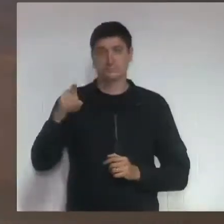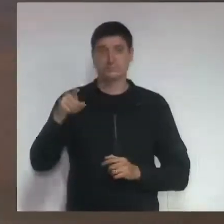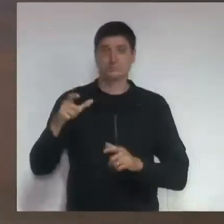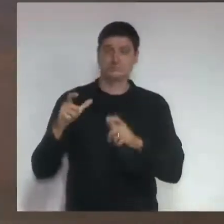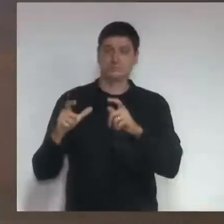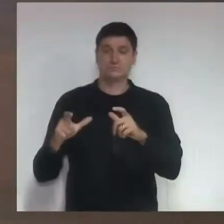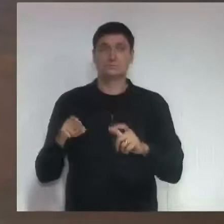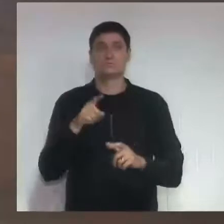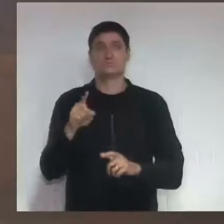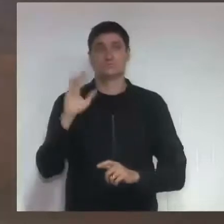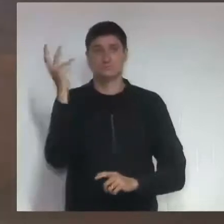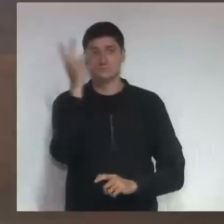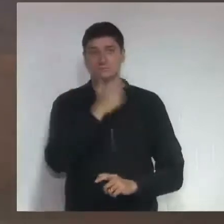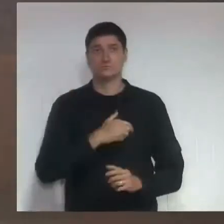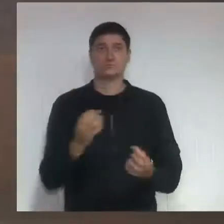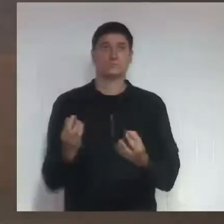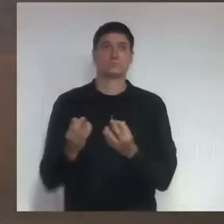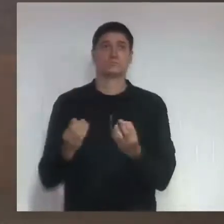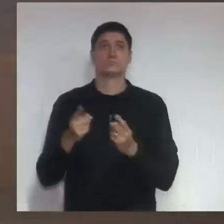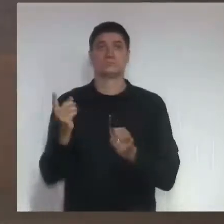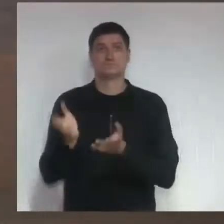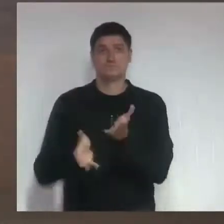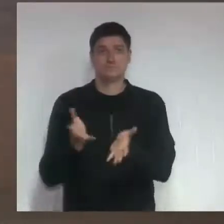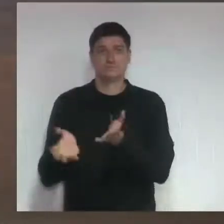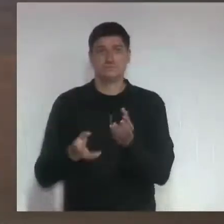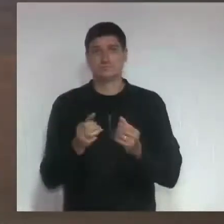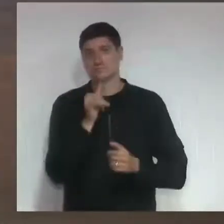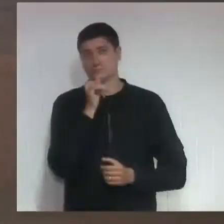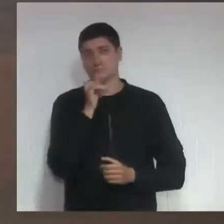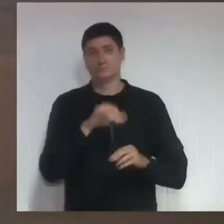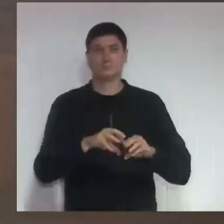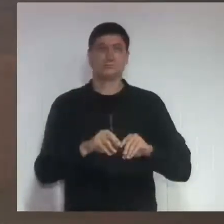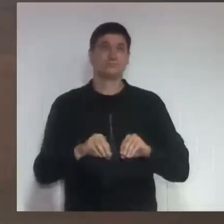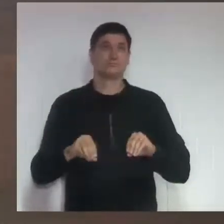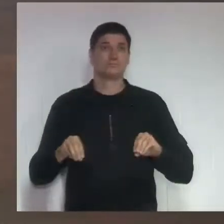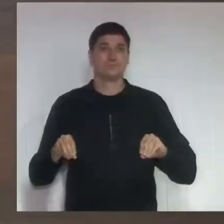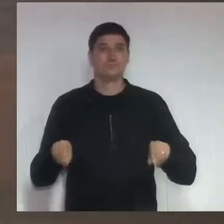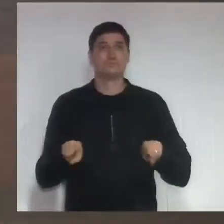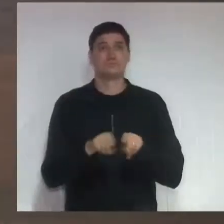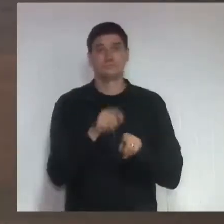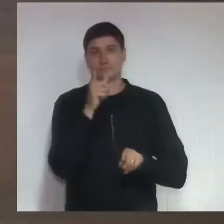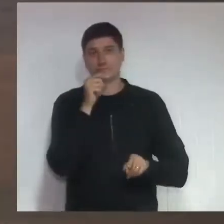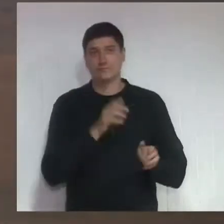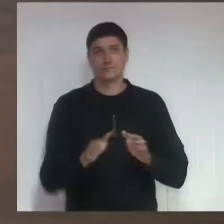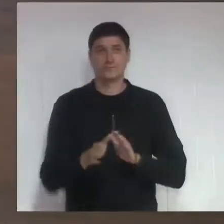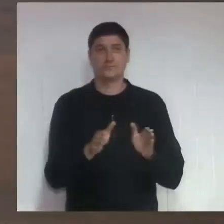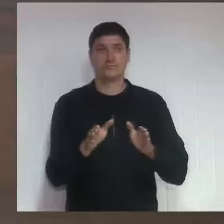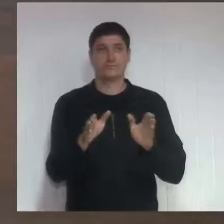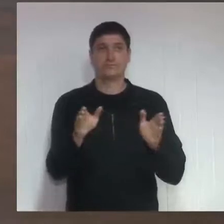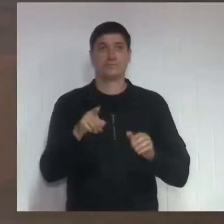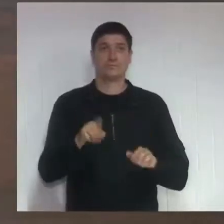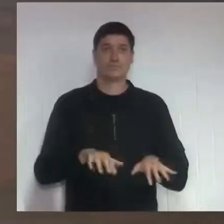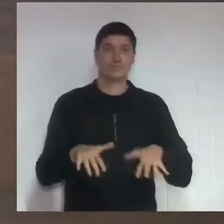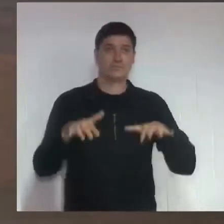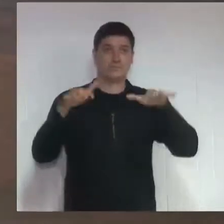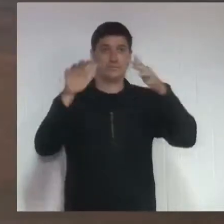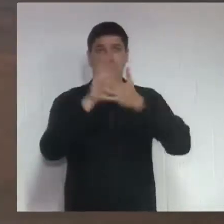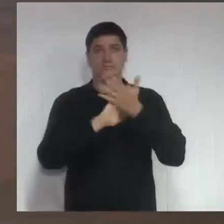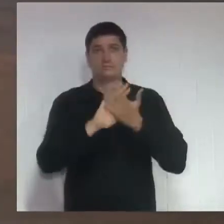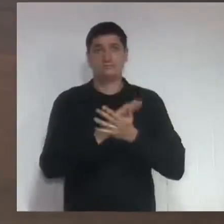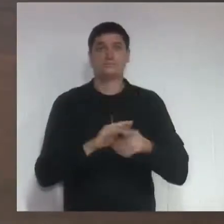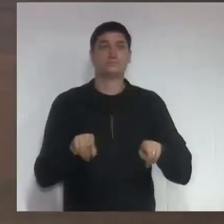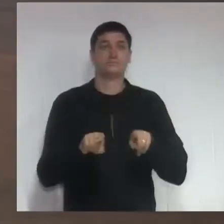preservação bem cuidada? A proteção do solo, proteção dos corpos d'água evitando enchentes, manutenção